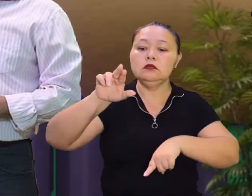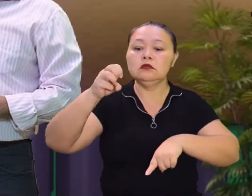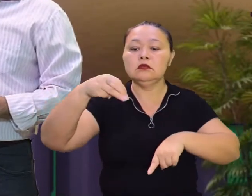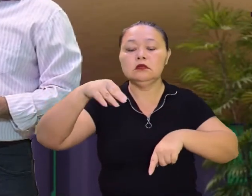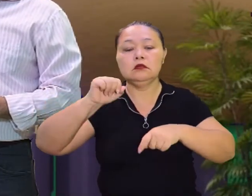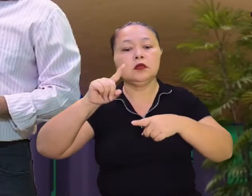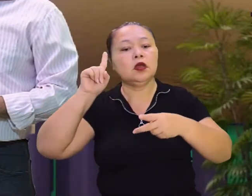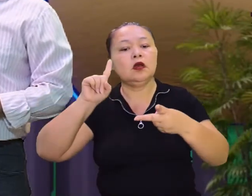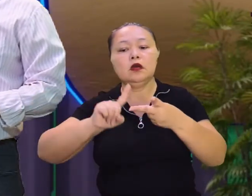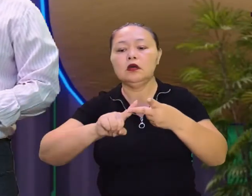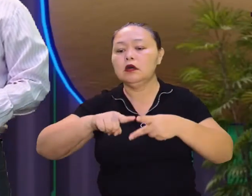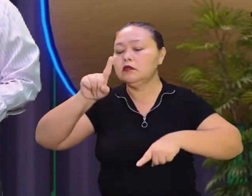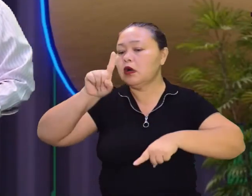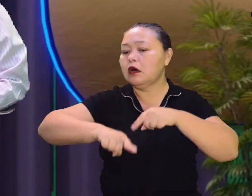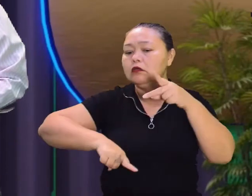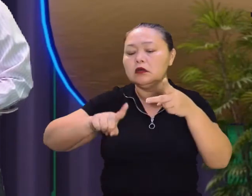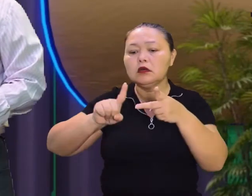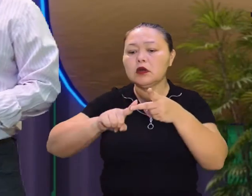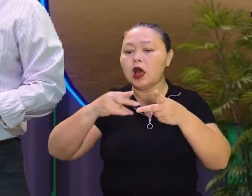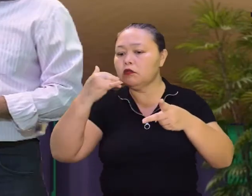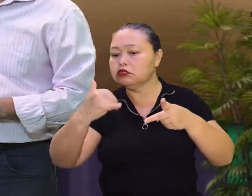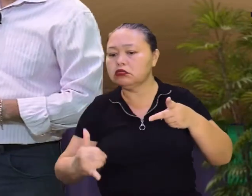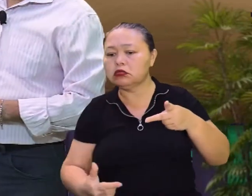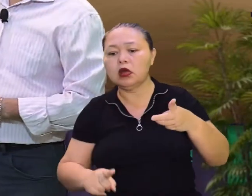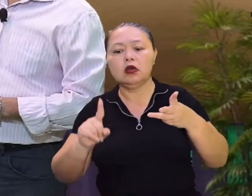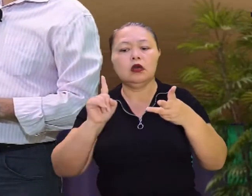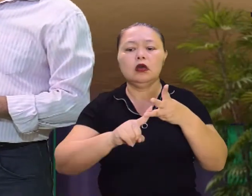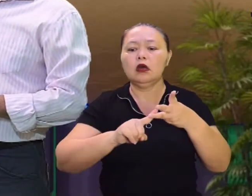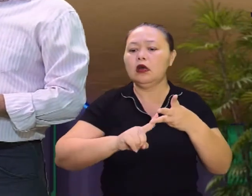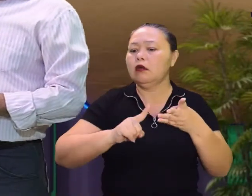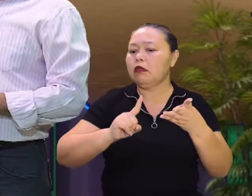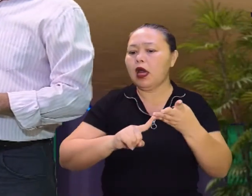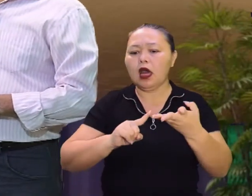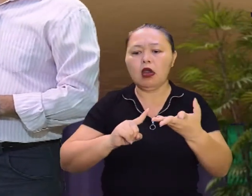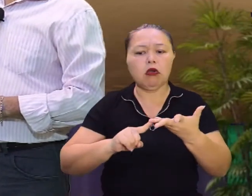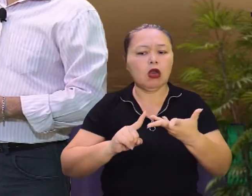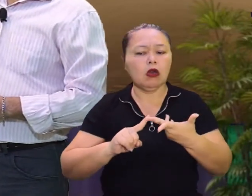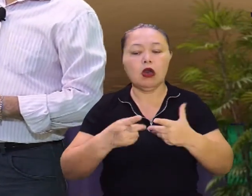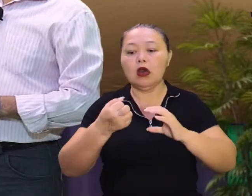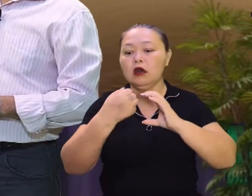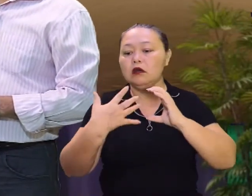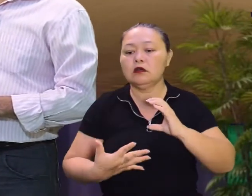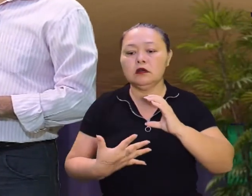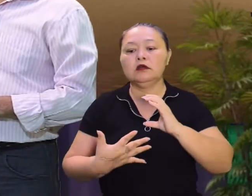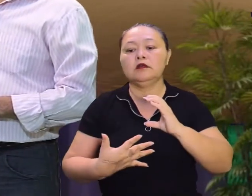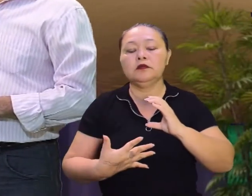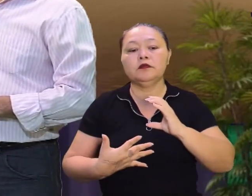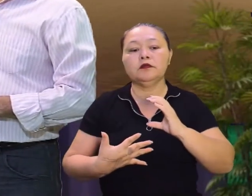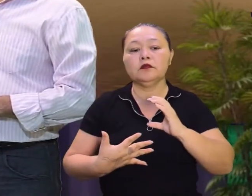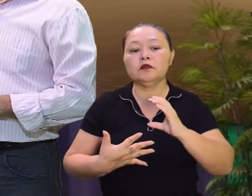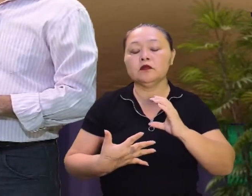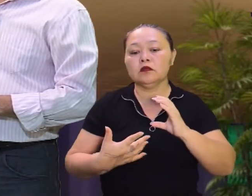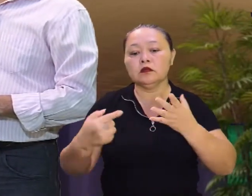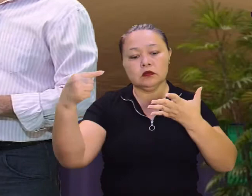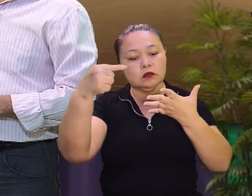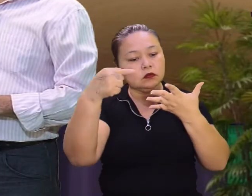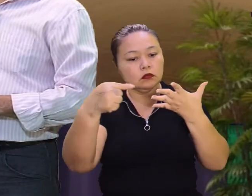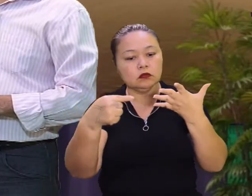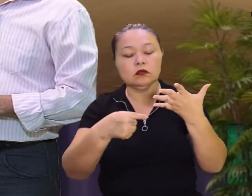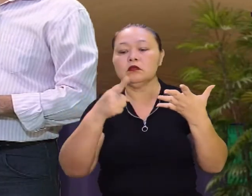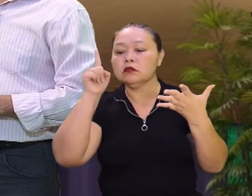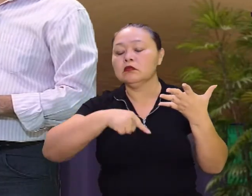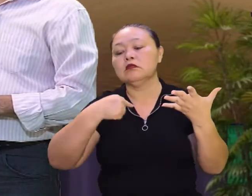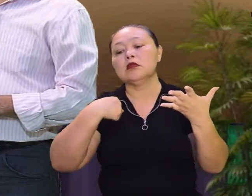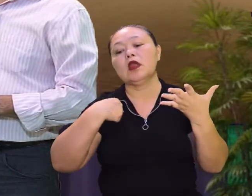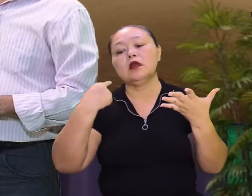nós temos abundância de fonte de energia. Então, essa característica, esses aspectos acabam sendo